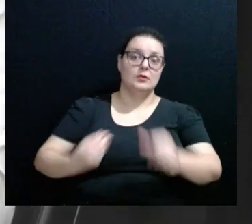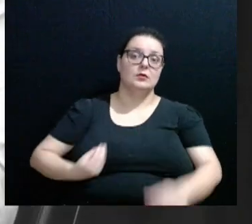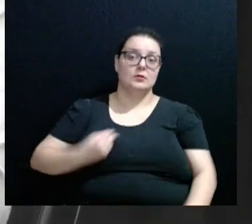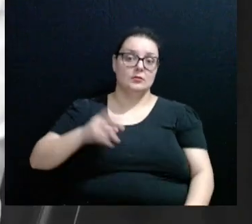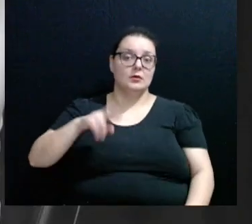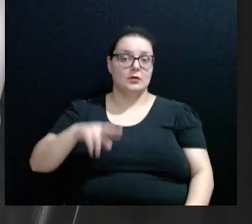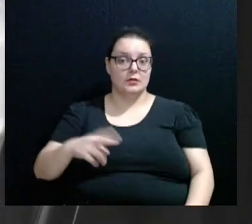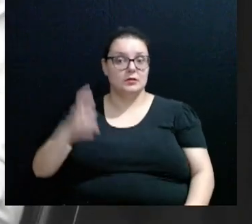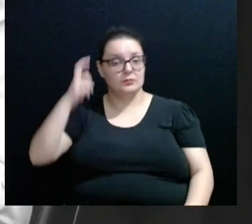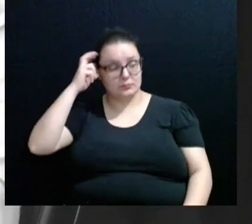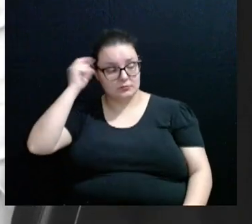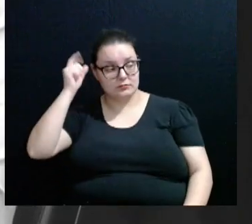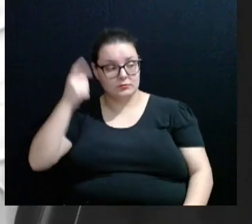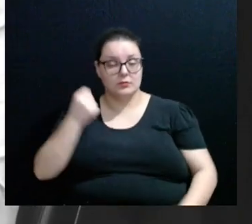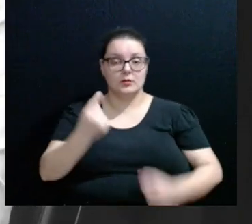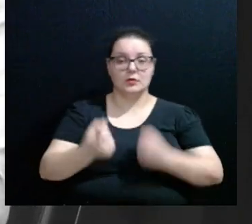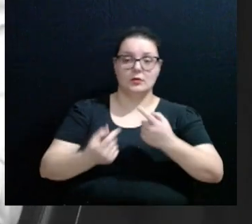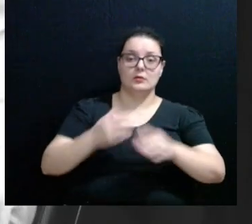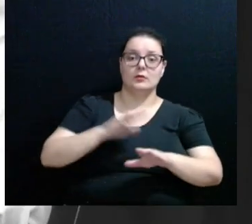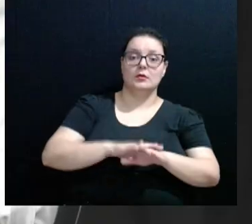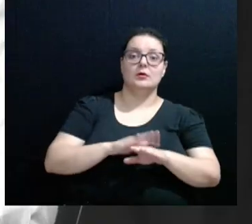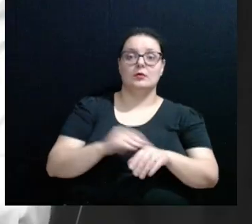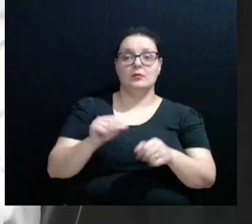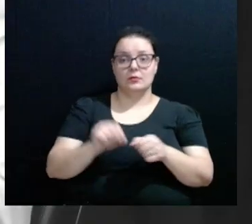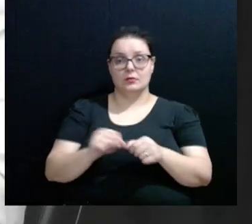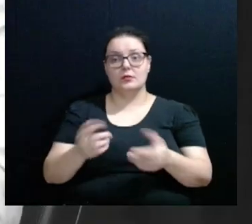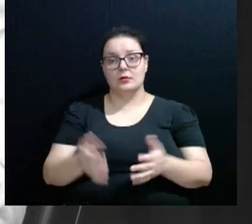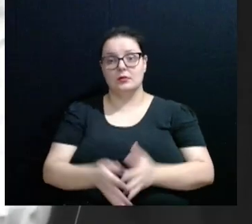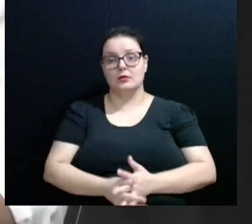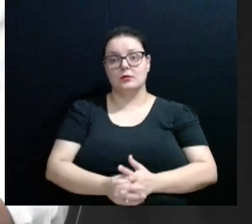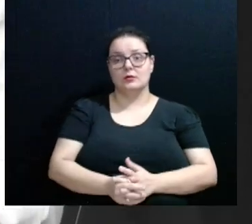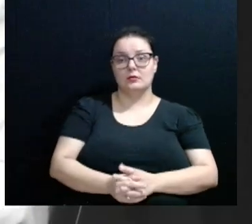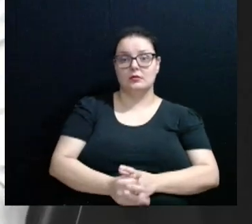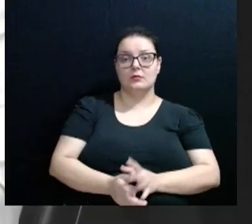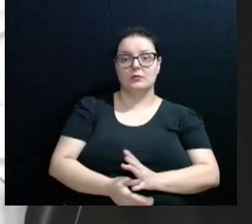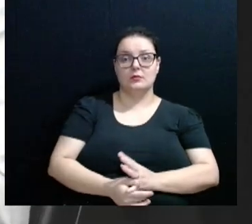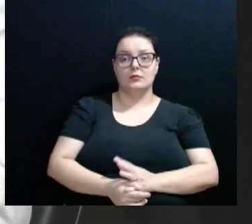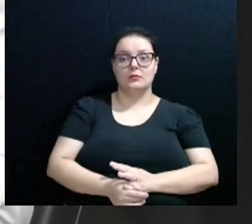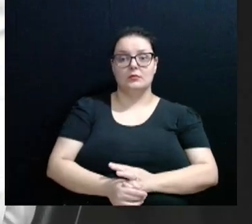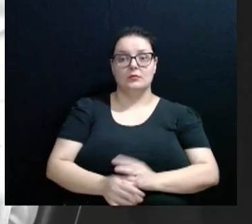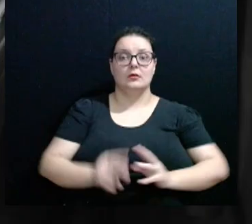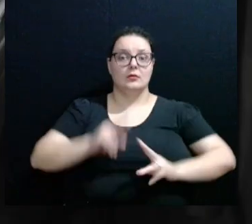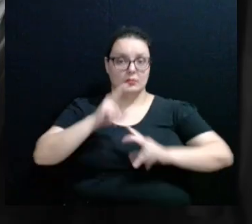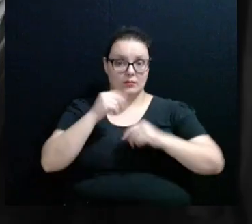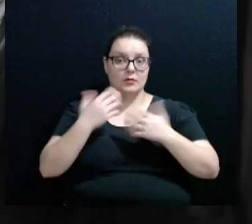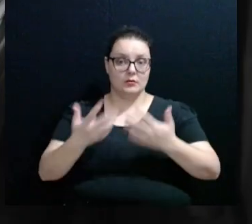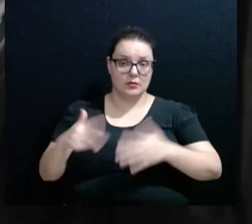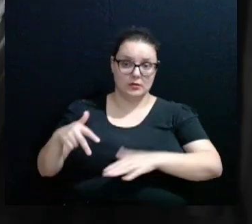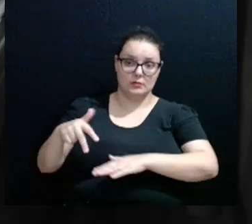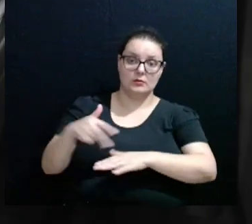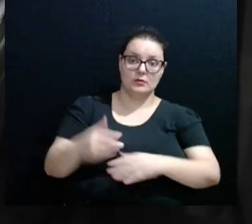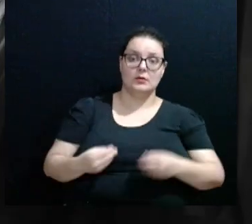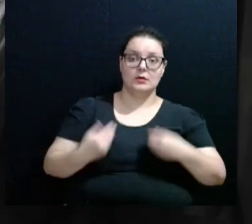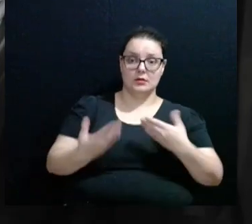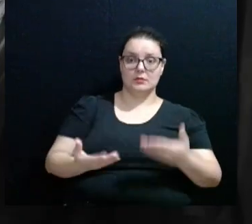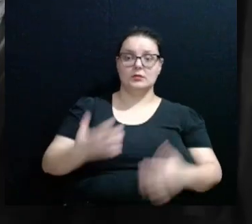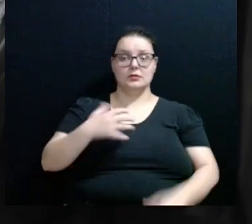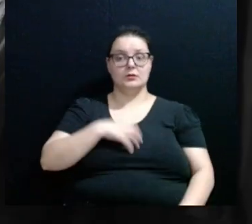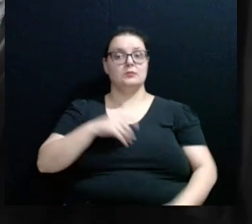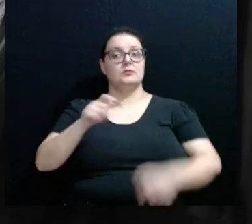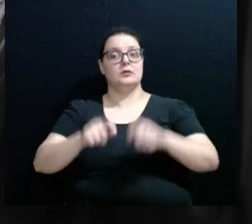Então foram algumas ações que a gente fez para fortalecer esses atores, dar condição para que as pessoas